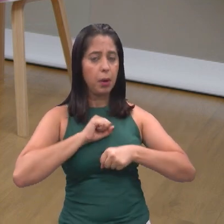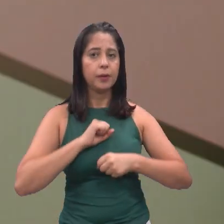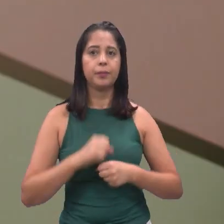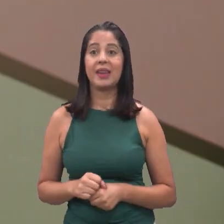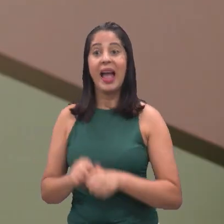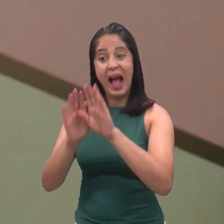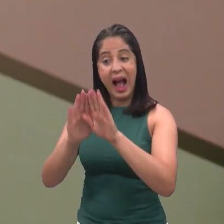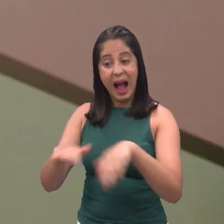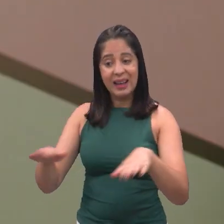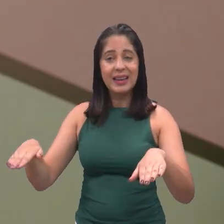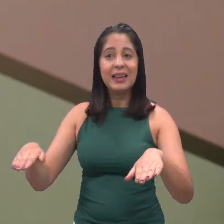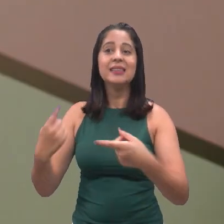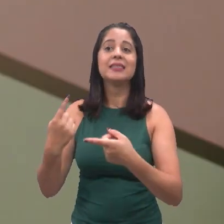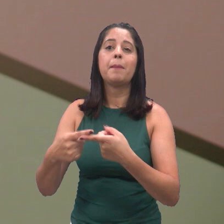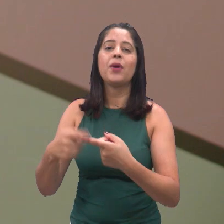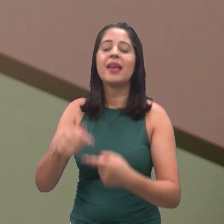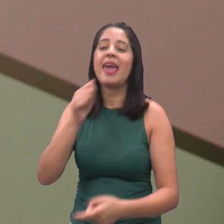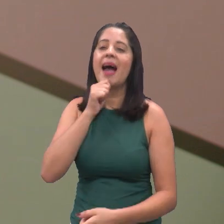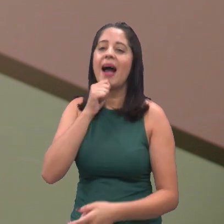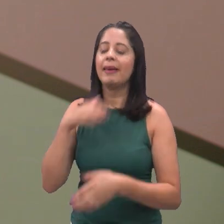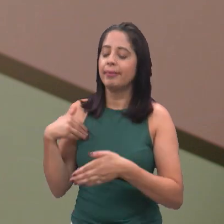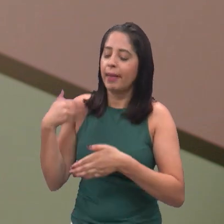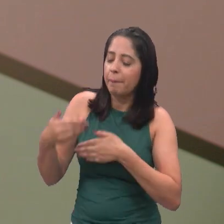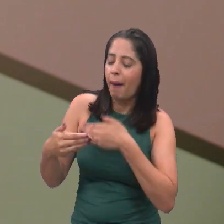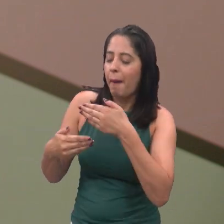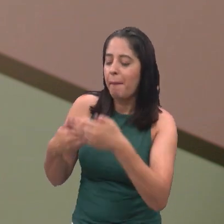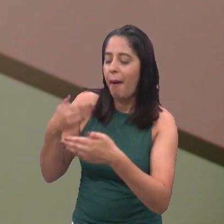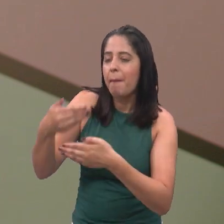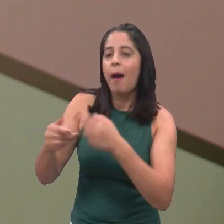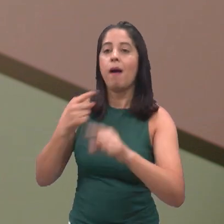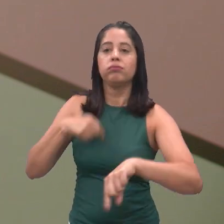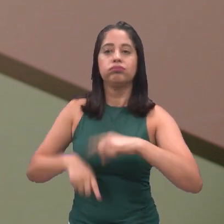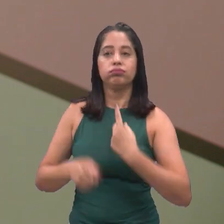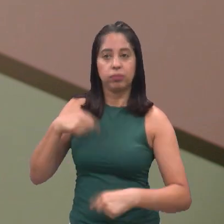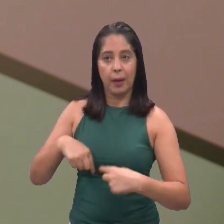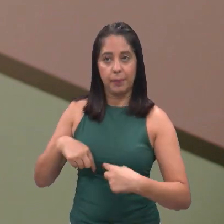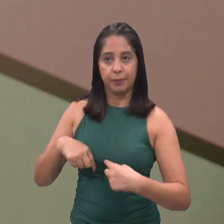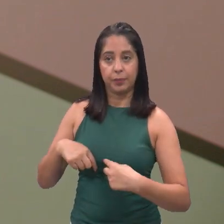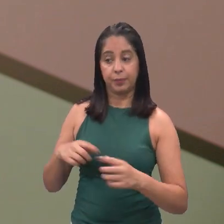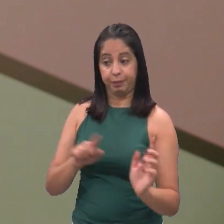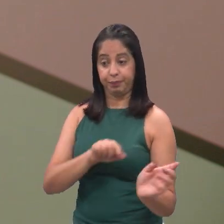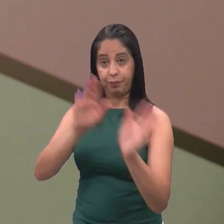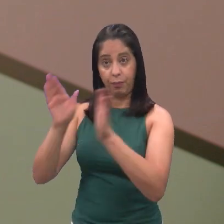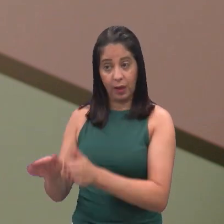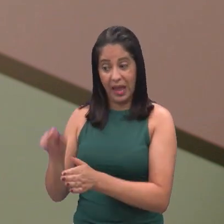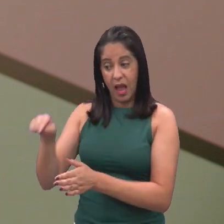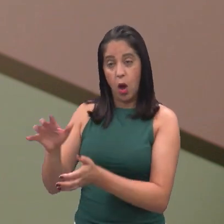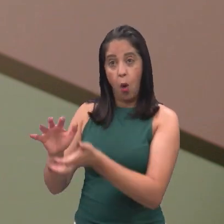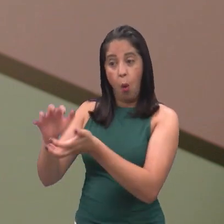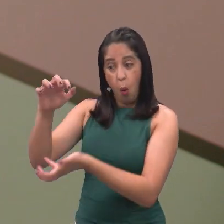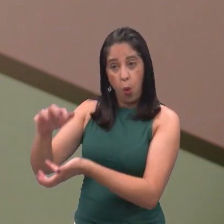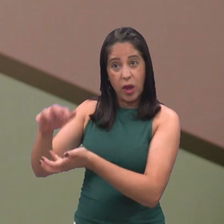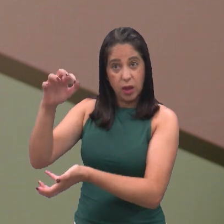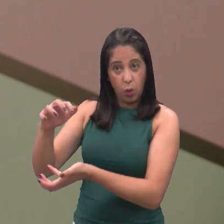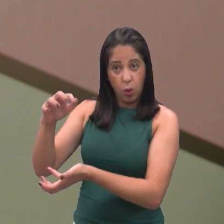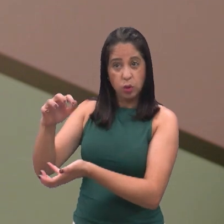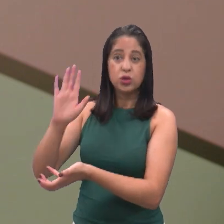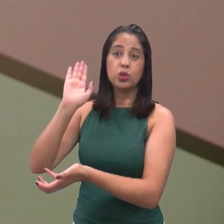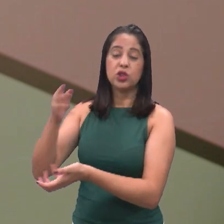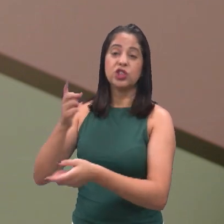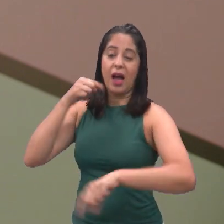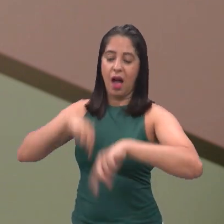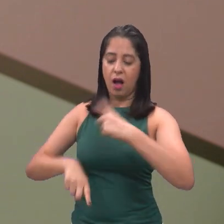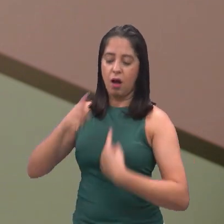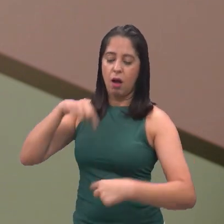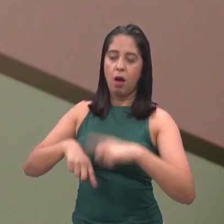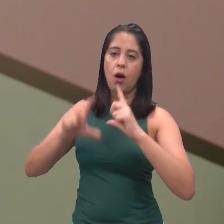estão desenvolvendo a imunidade. E os idosos, com o passar da idade, você vai tendo um declínio da sua imunidade. Então, é o